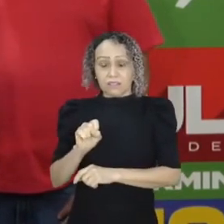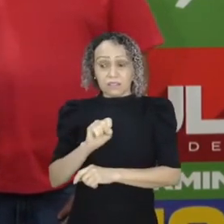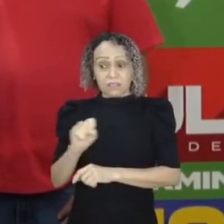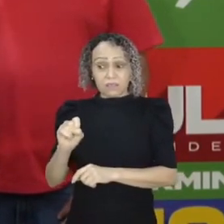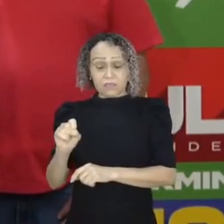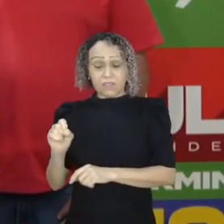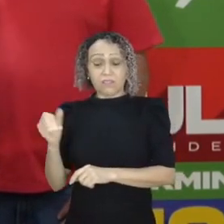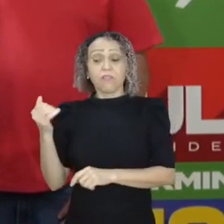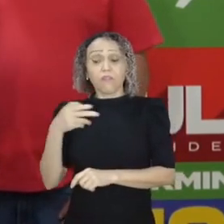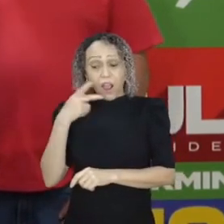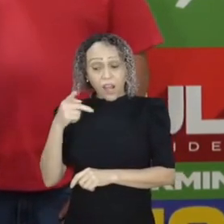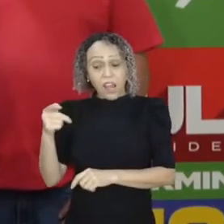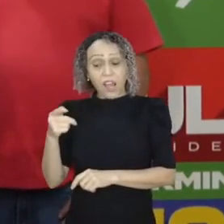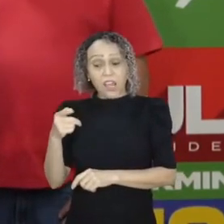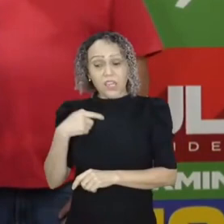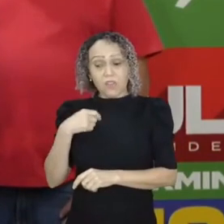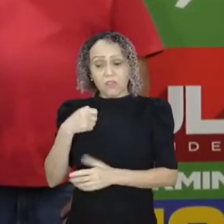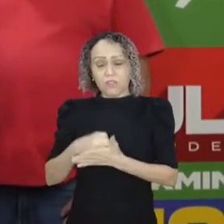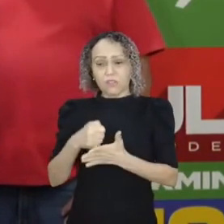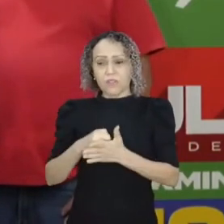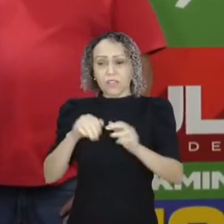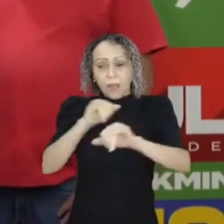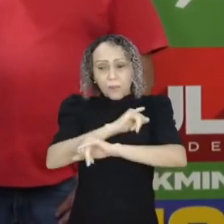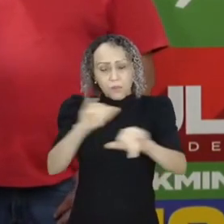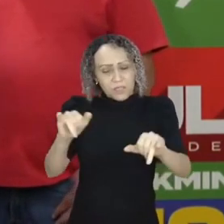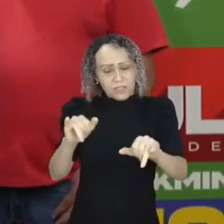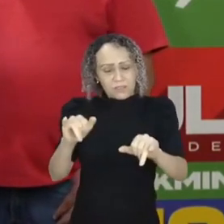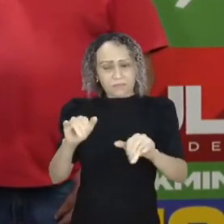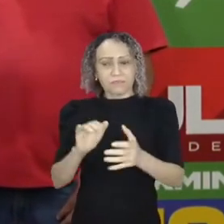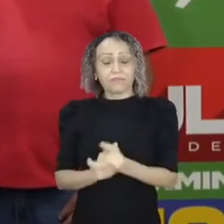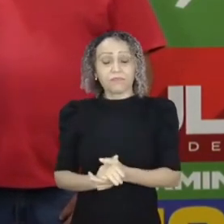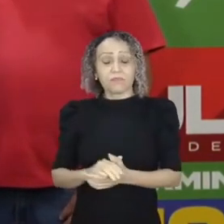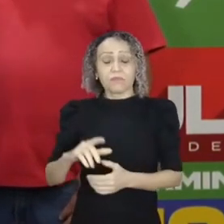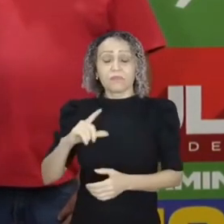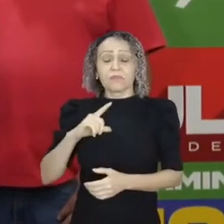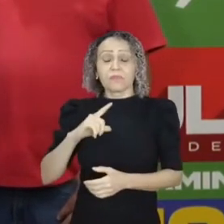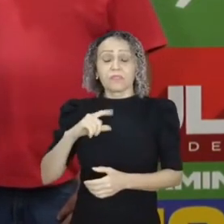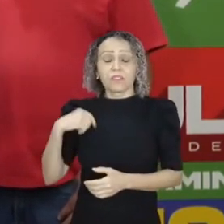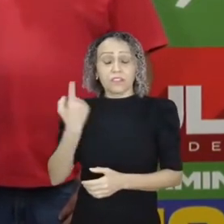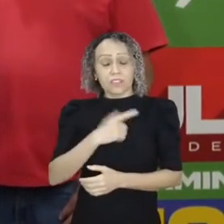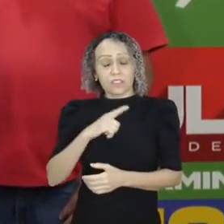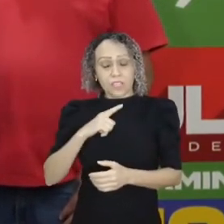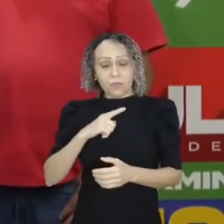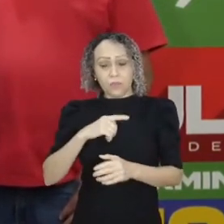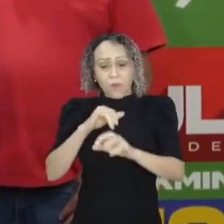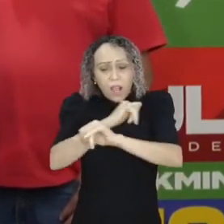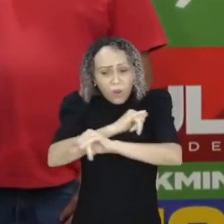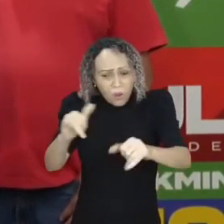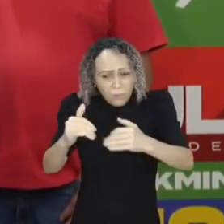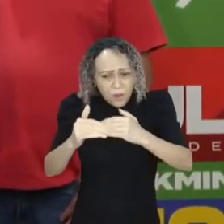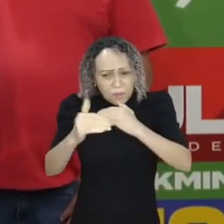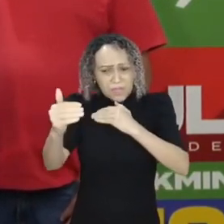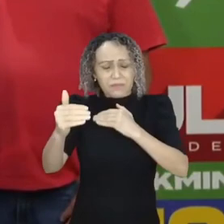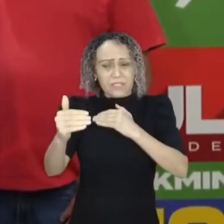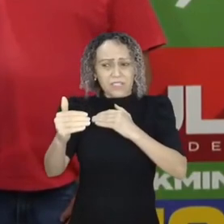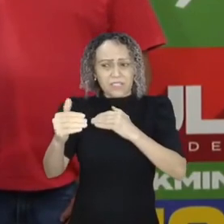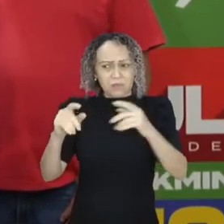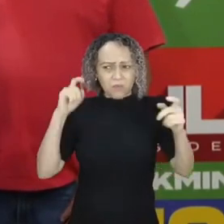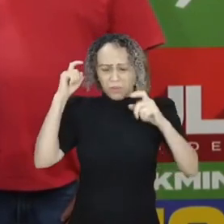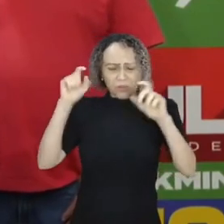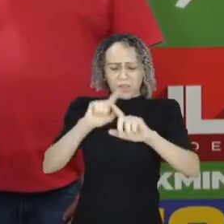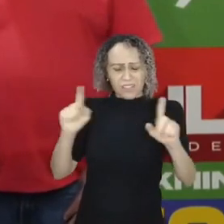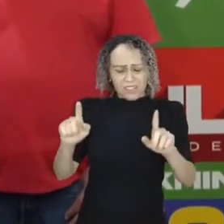né? Então, temos uma campanha pela frente. Não fique preocupado. Fica tranquilo que vai dar tudo certo.